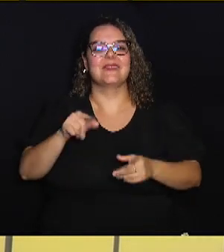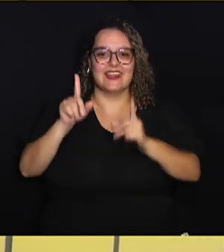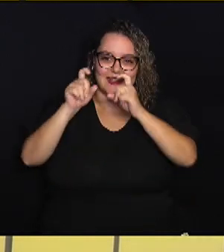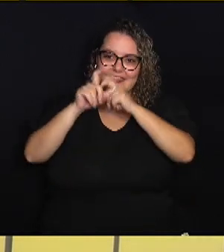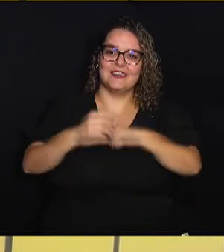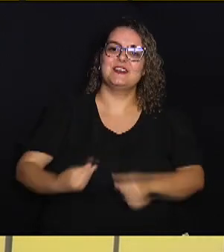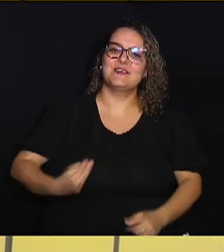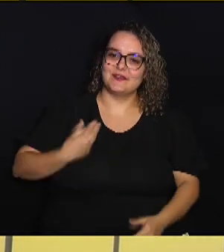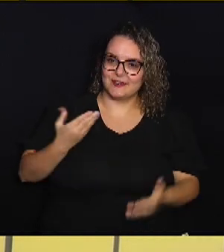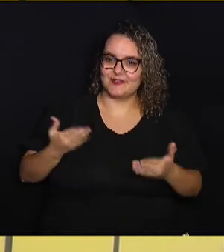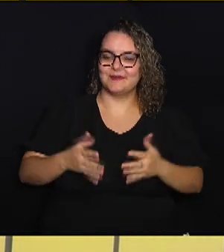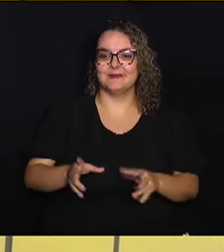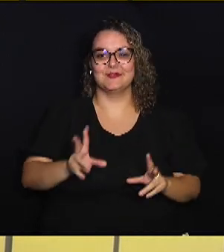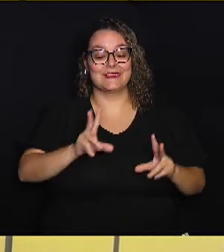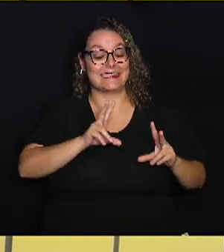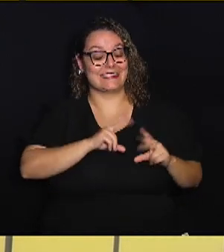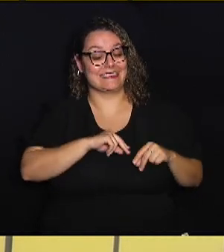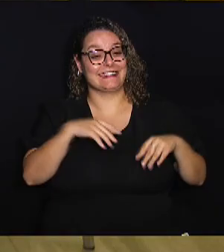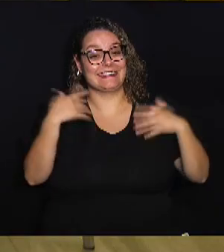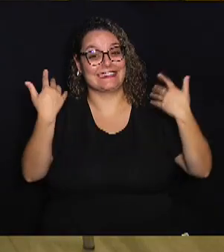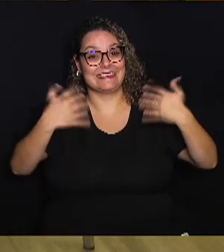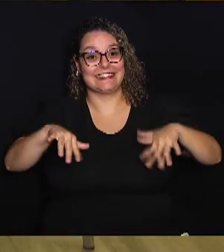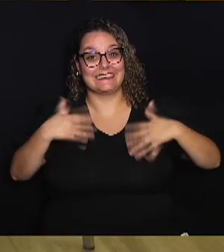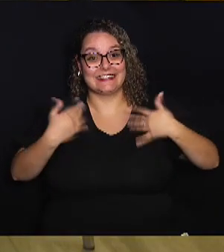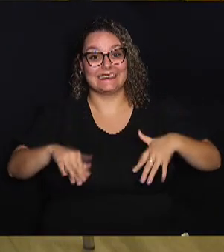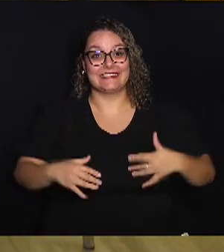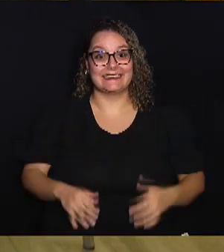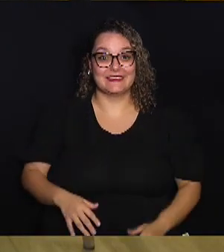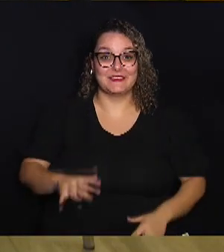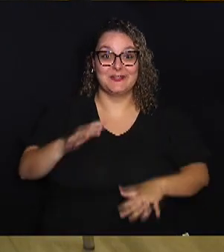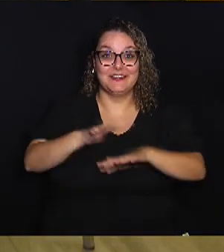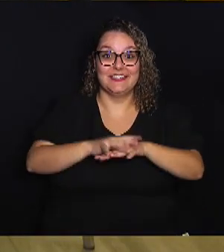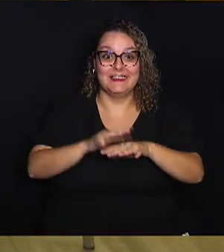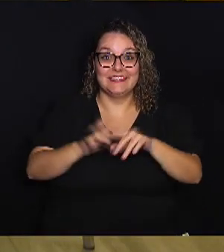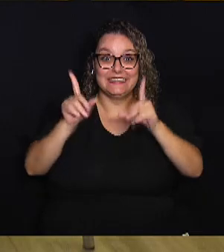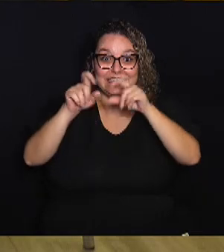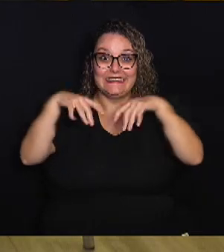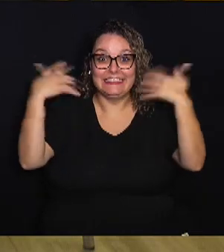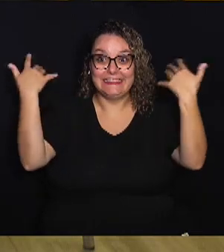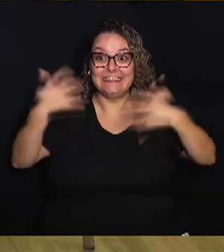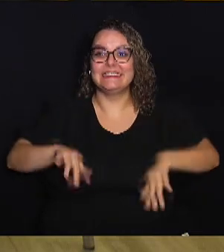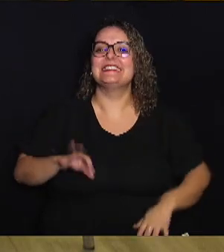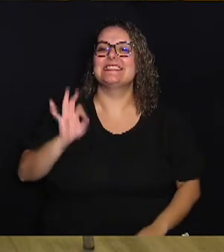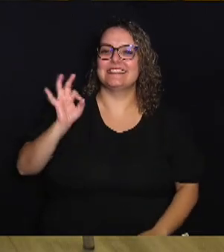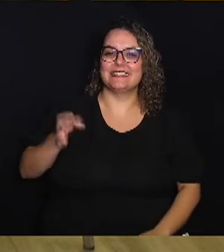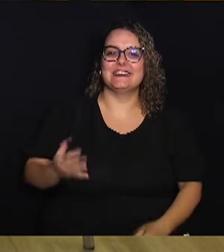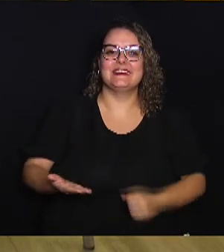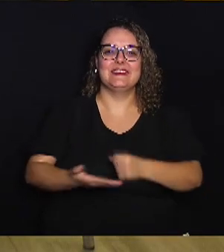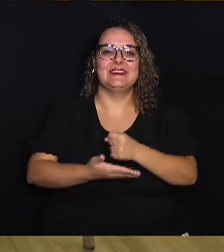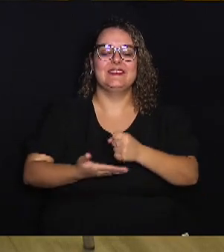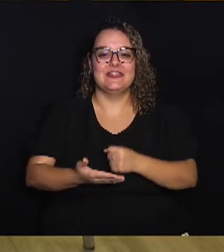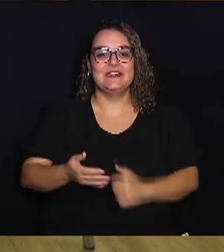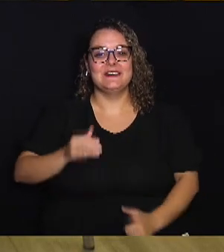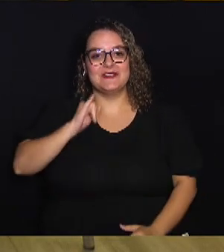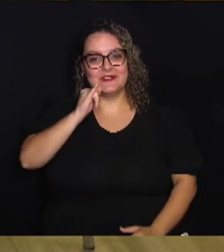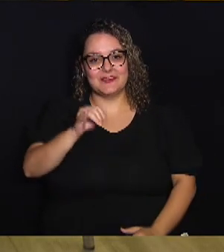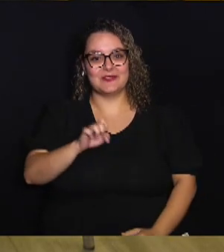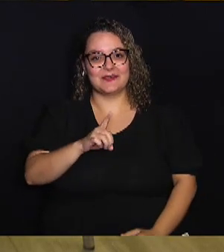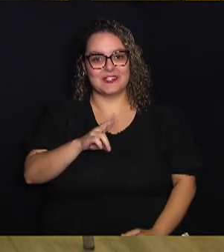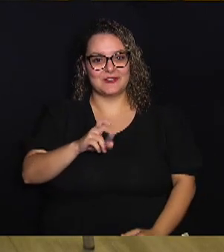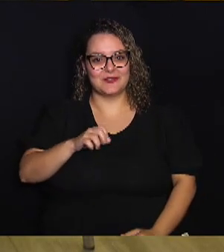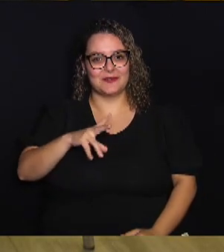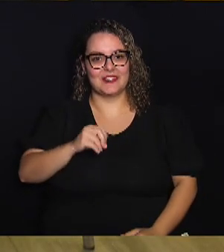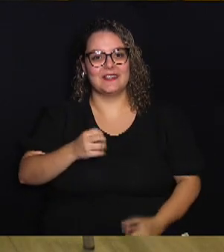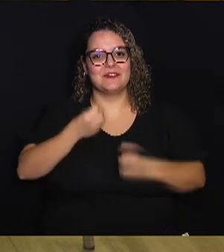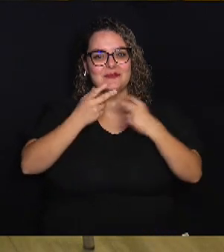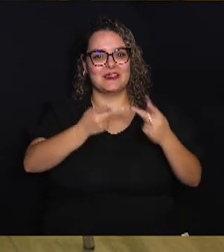gente está vivendo hoje. Nossa, a gente está com uma equação bem difícil, né? Exatamente. E com base nisso, agora eu falo com o Eduardo, seja